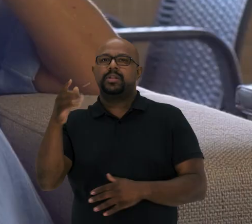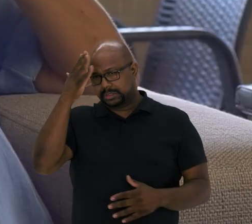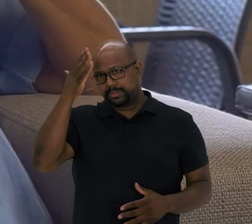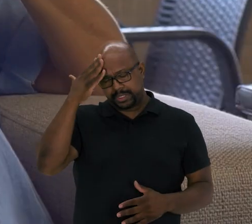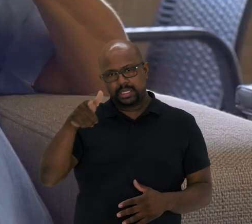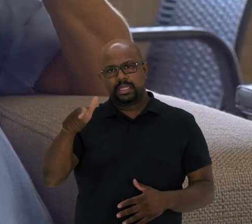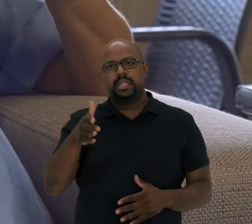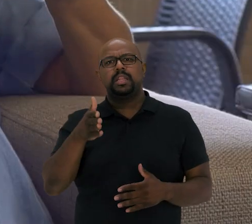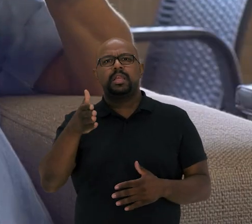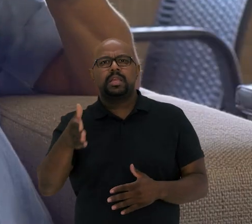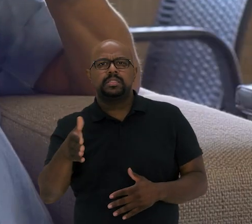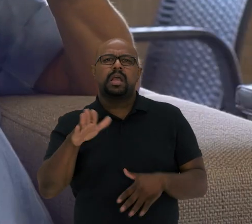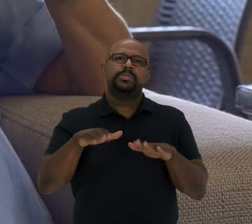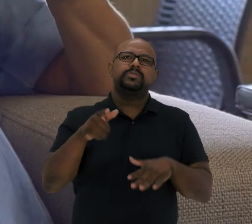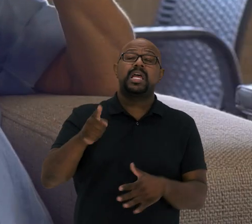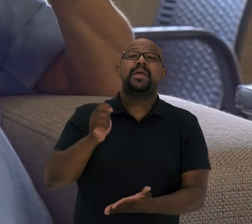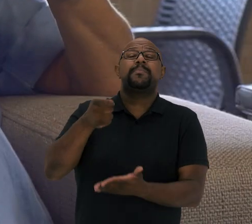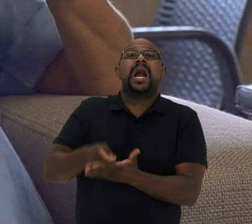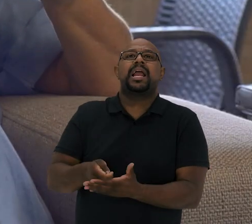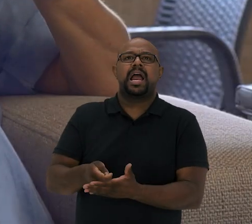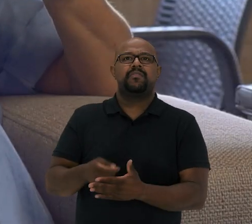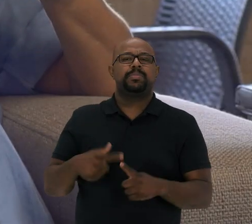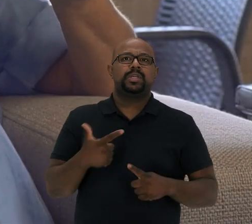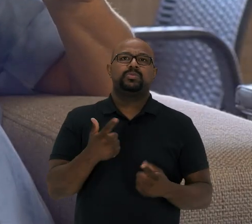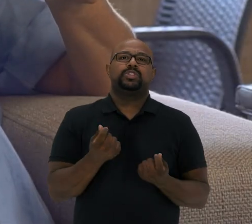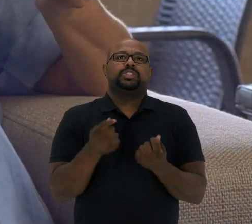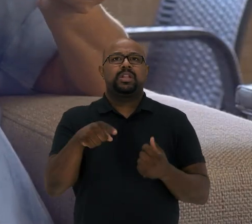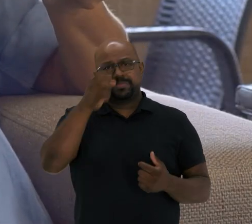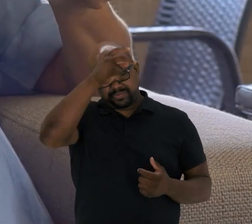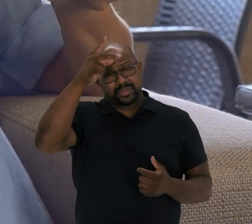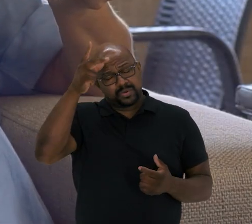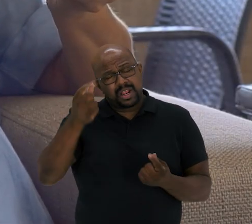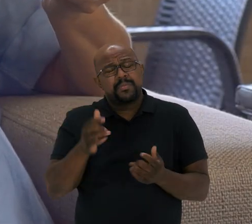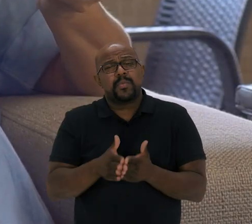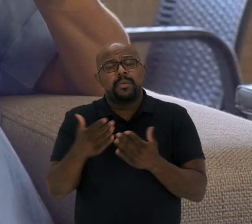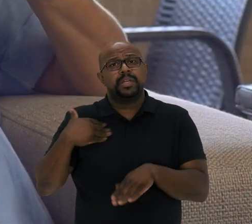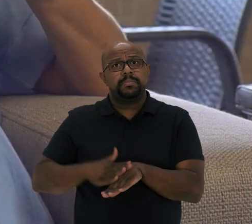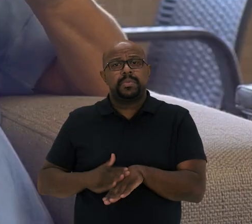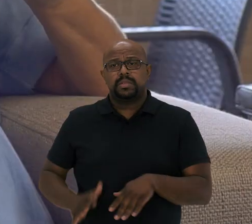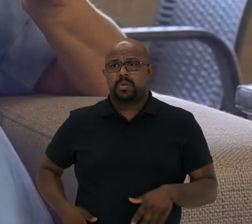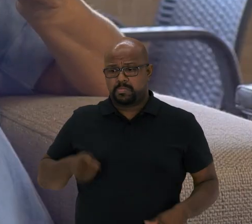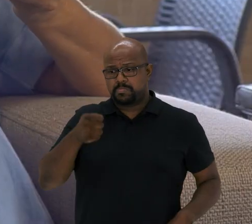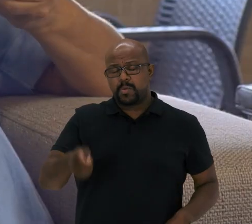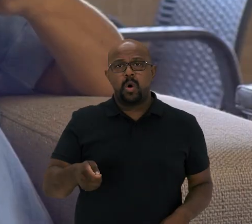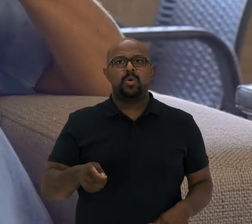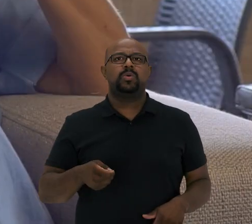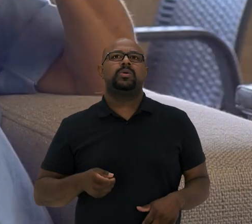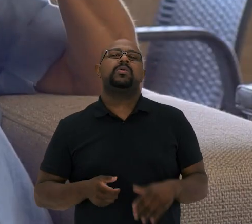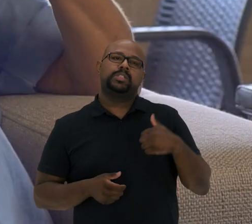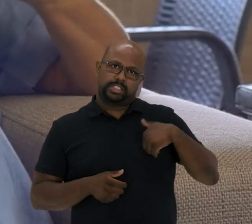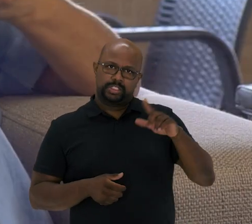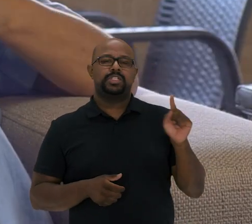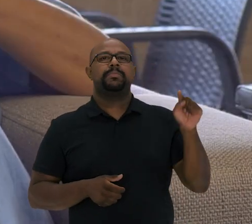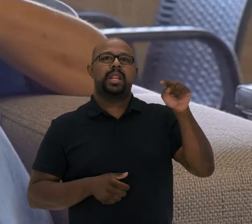sabia que ele pagava do dinheiro dele. Muitas vezes ele pagava porque não tinha dinheiro, era uma prefeitura muito pobre. Então, assim, quando nós